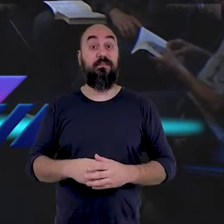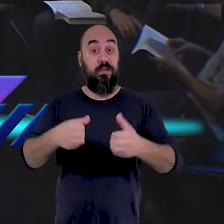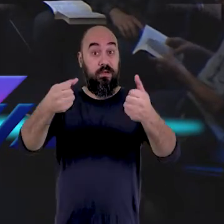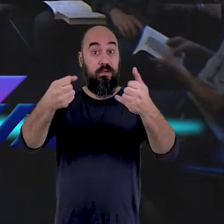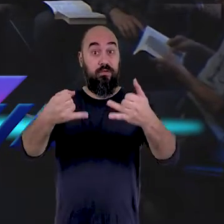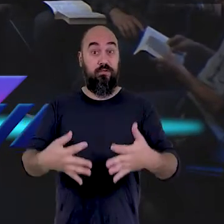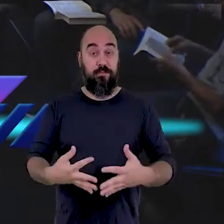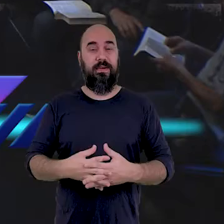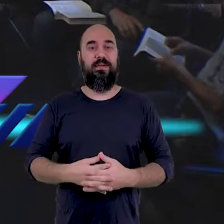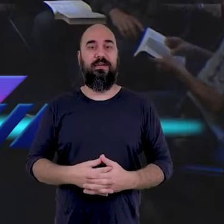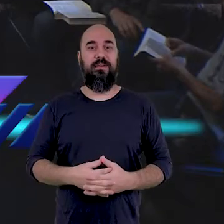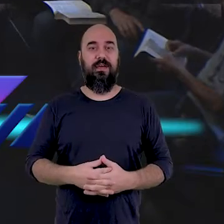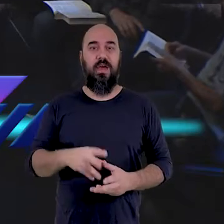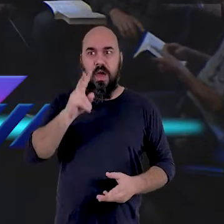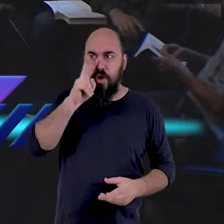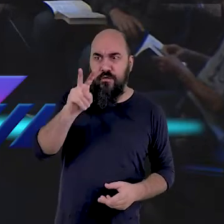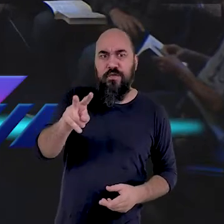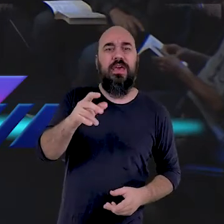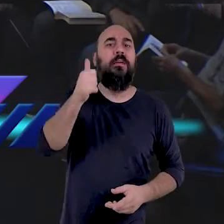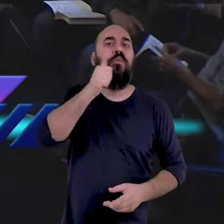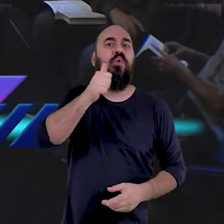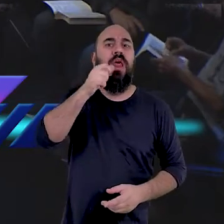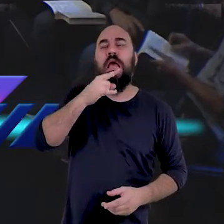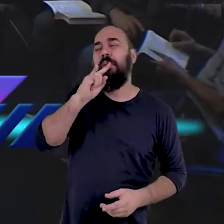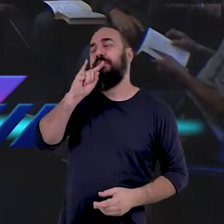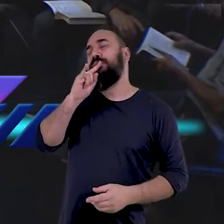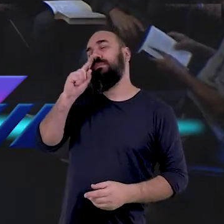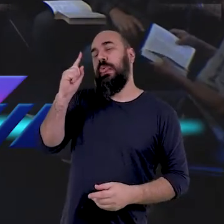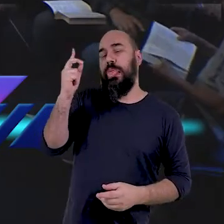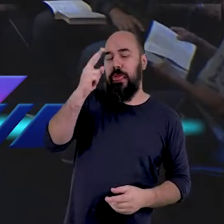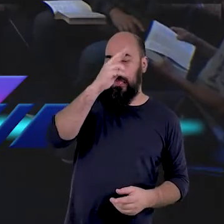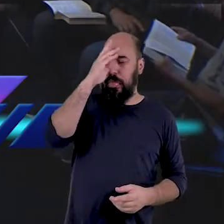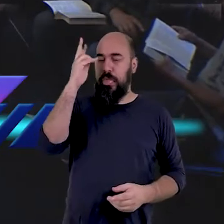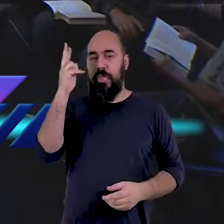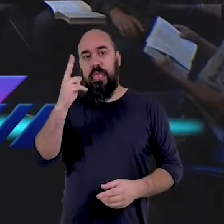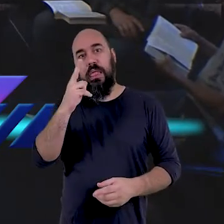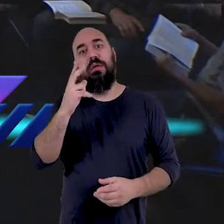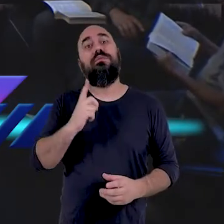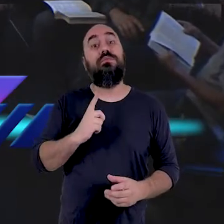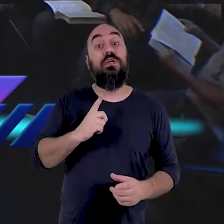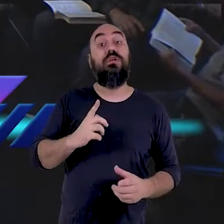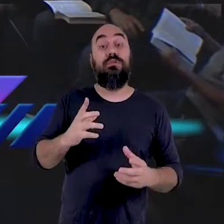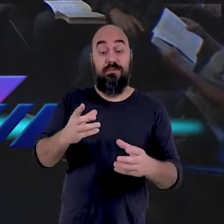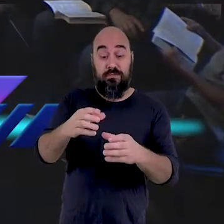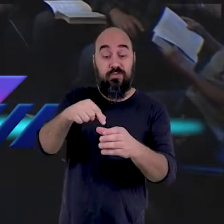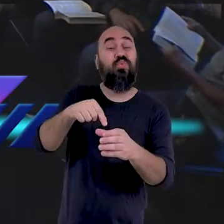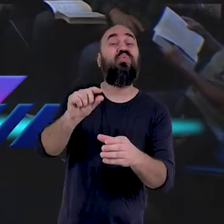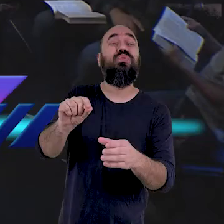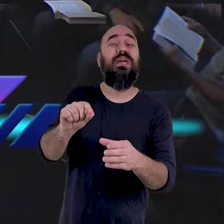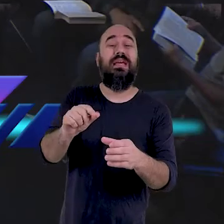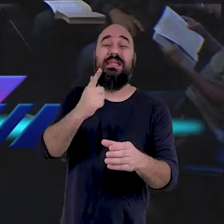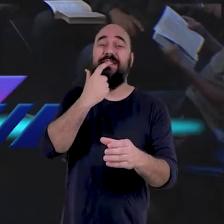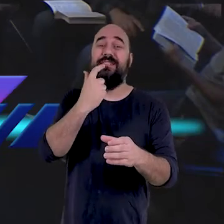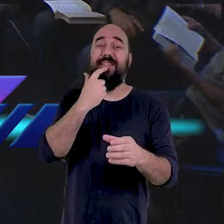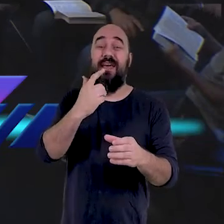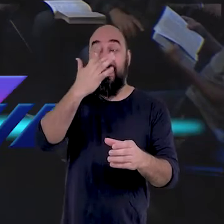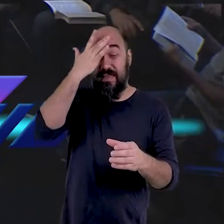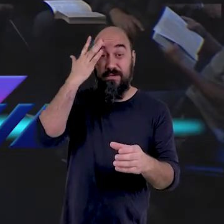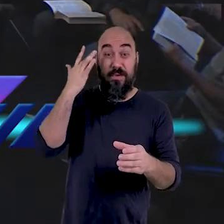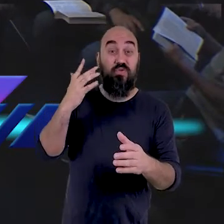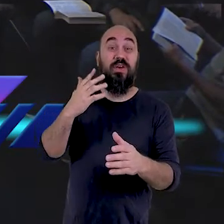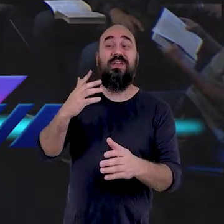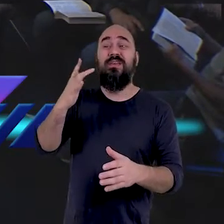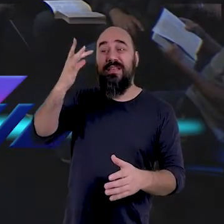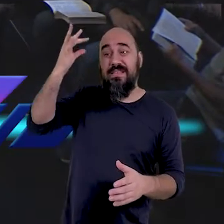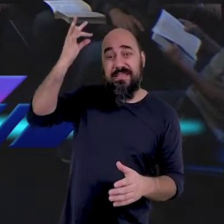Então, vi a mulher embriagada com o sangue dos santos e com o sangue das testemunhas de